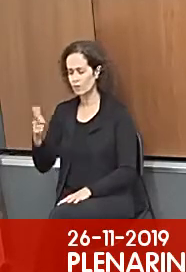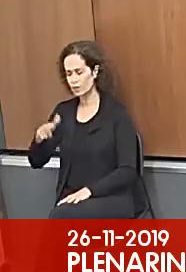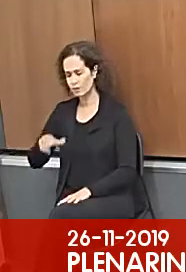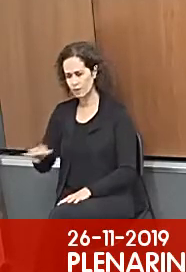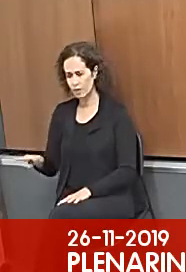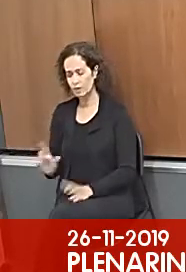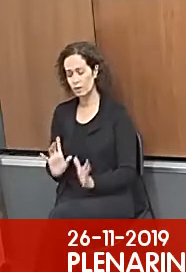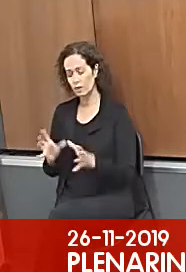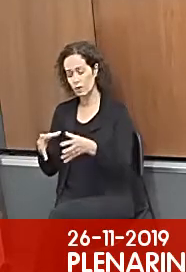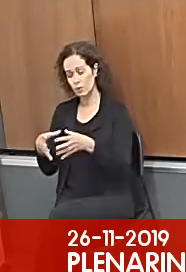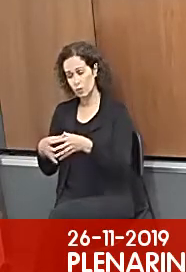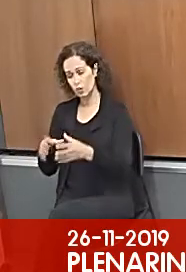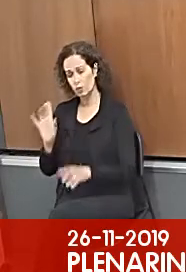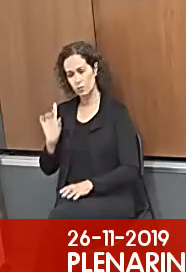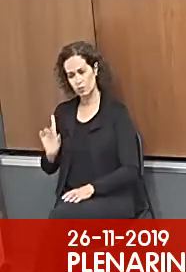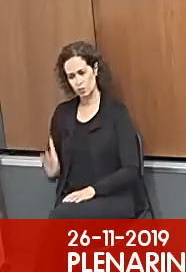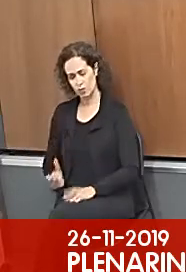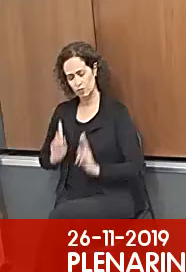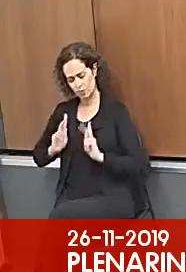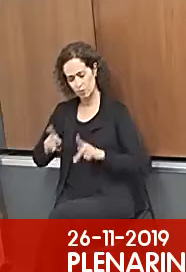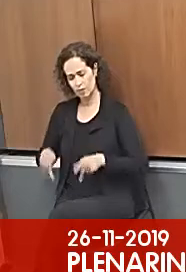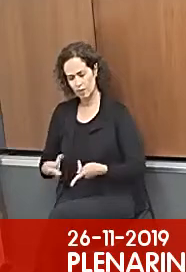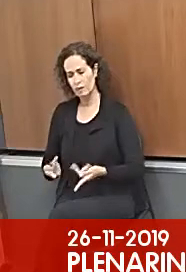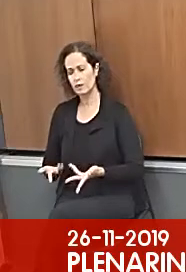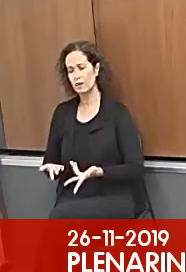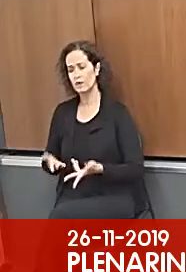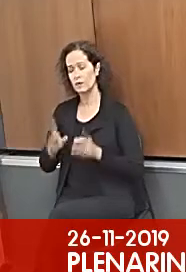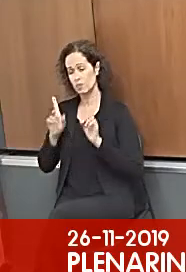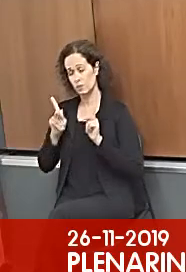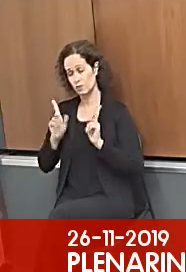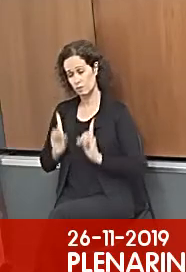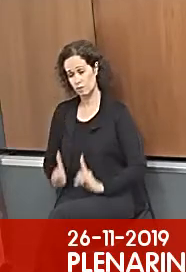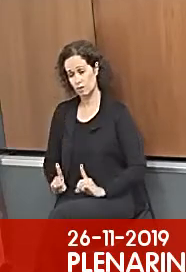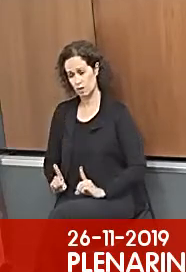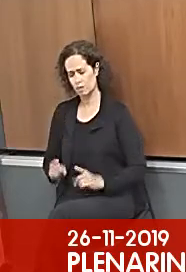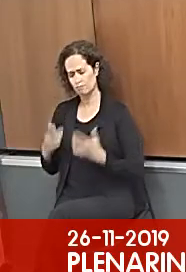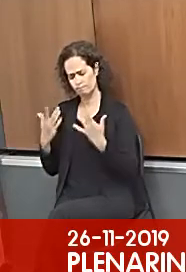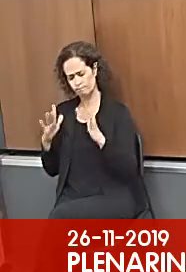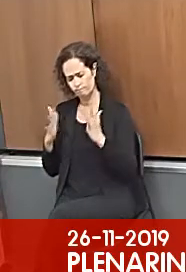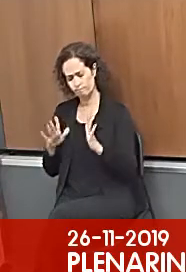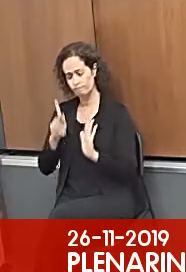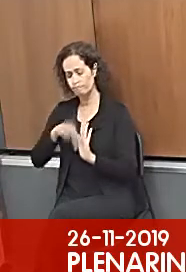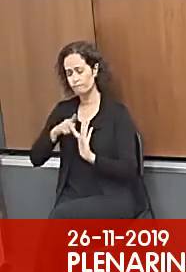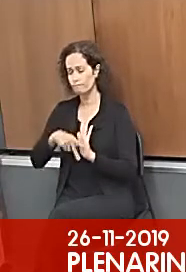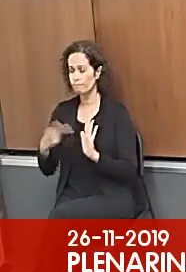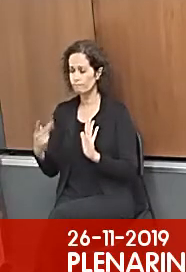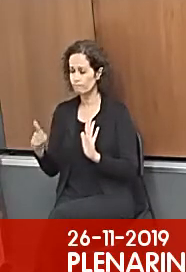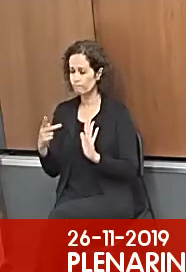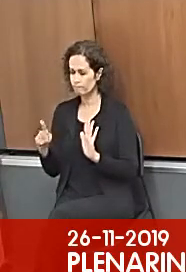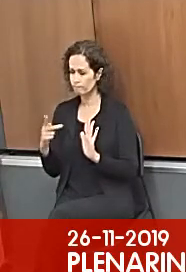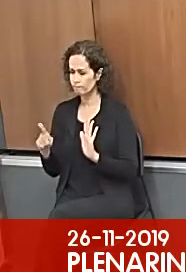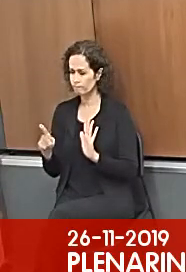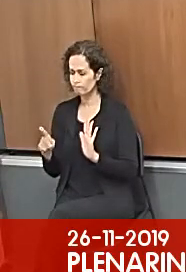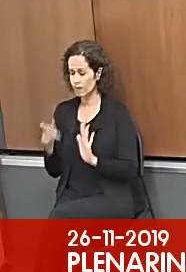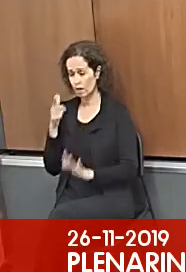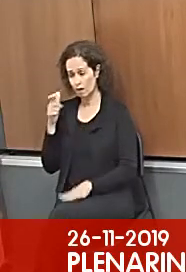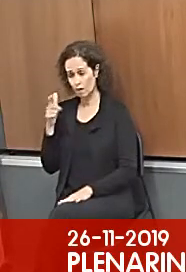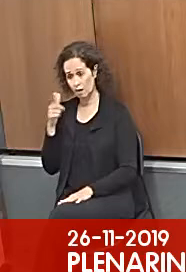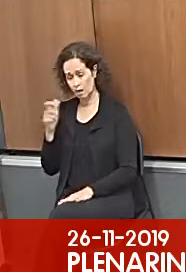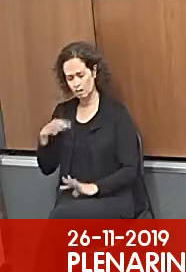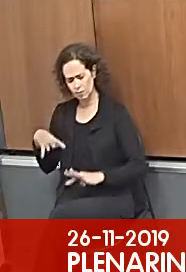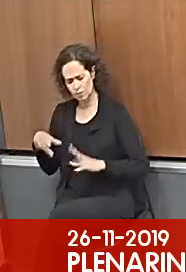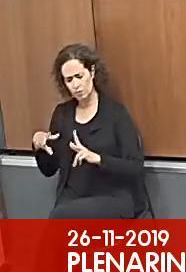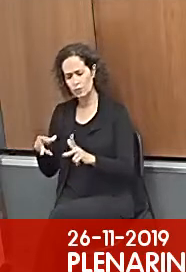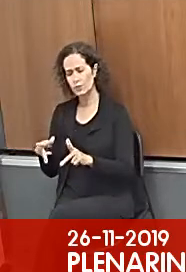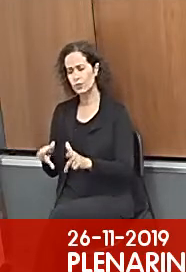com a comissão, agradeço esse brilhante trabalho, o seu projeto, deputado, né, que vai ser de interesse aí para toda